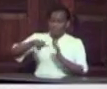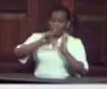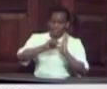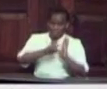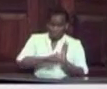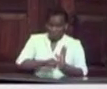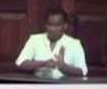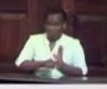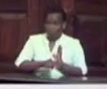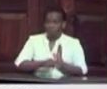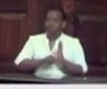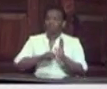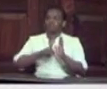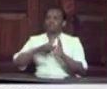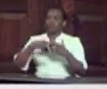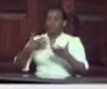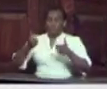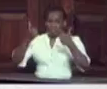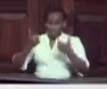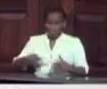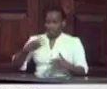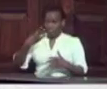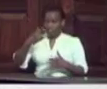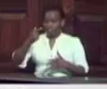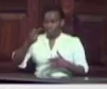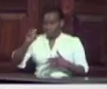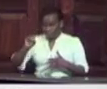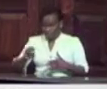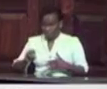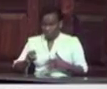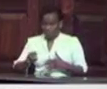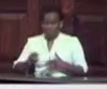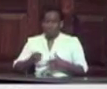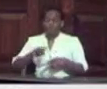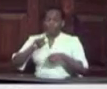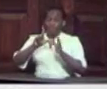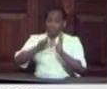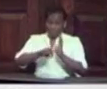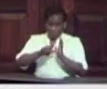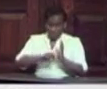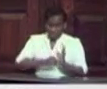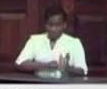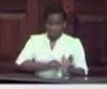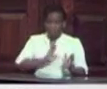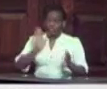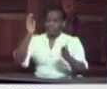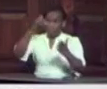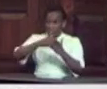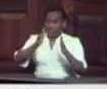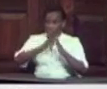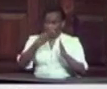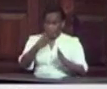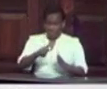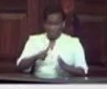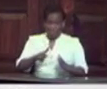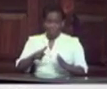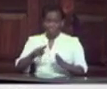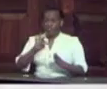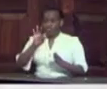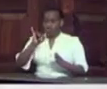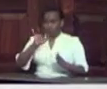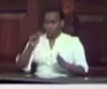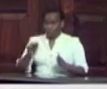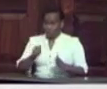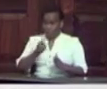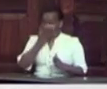do Brasil. Então, ela vai gastar R$ 3,70. Da Central do Brasil à minha casa, no bairro da